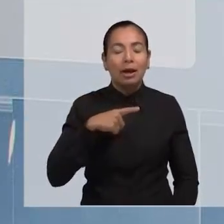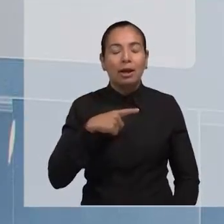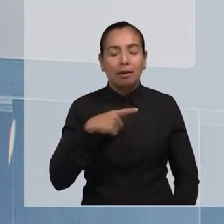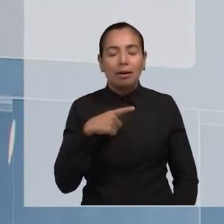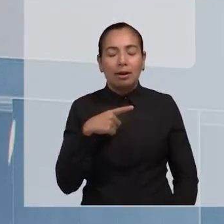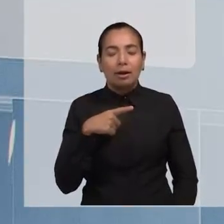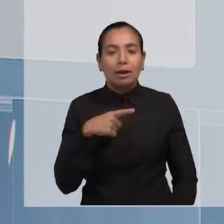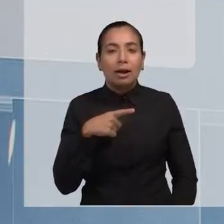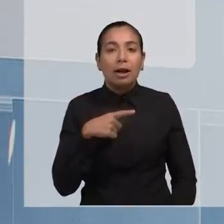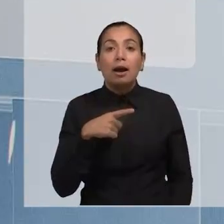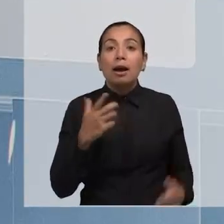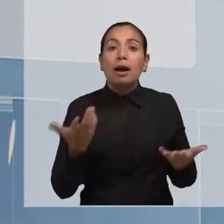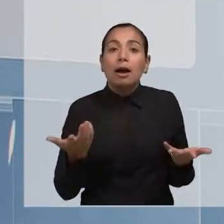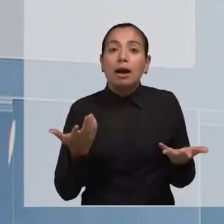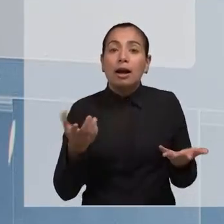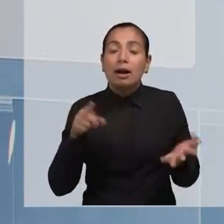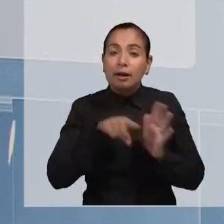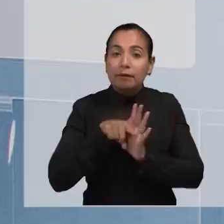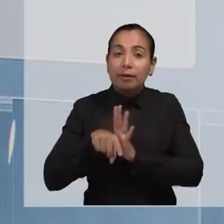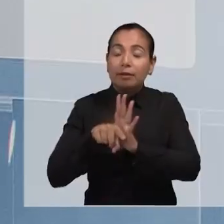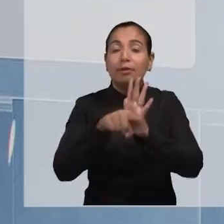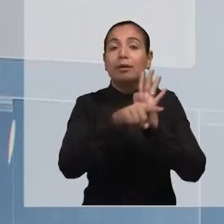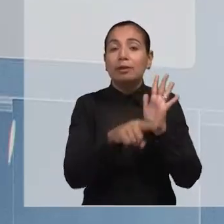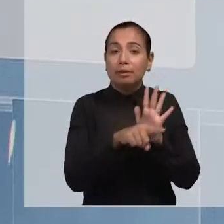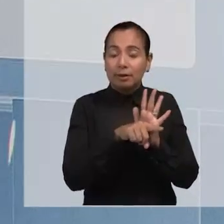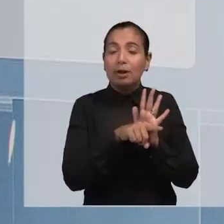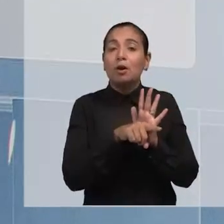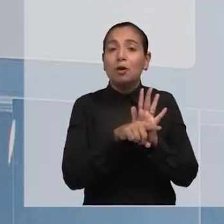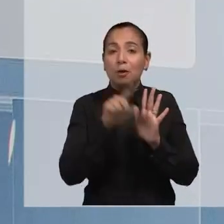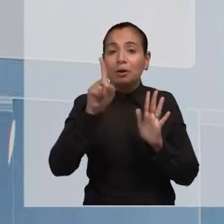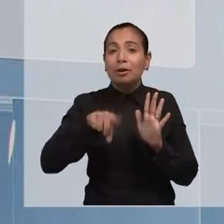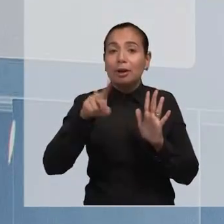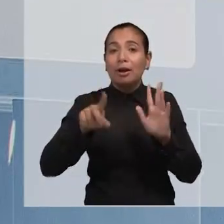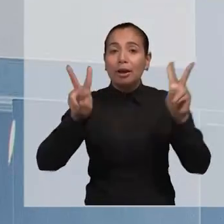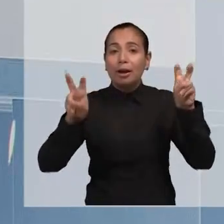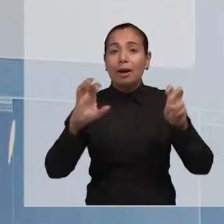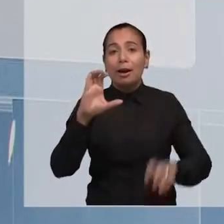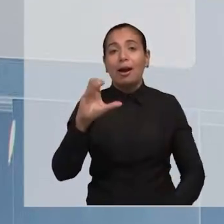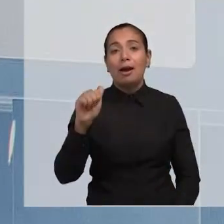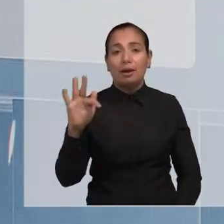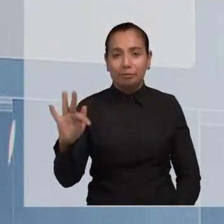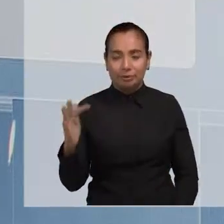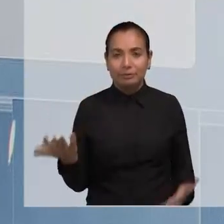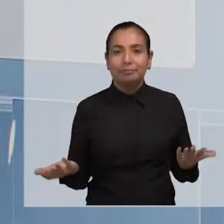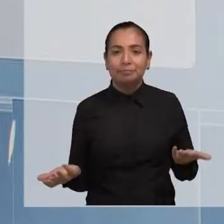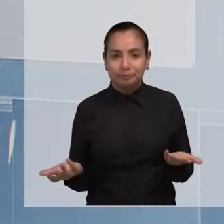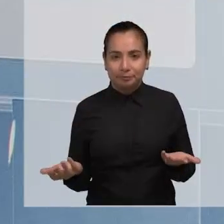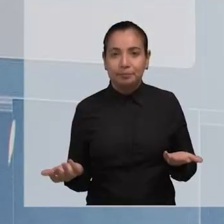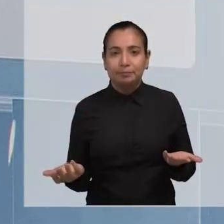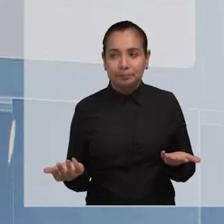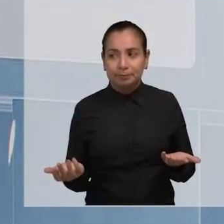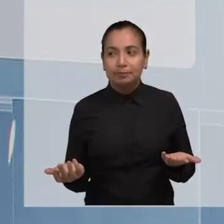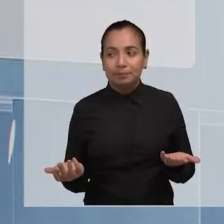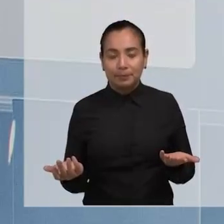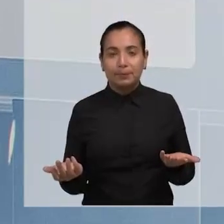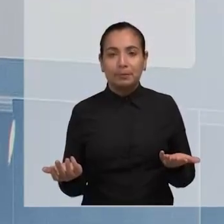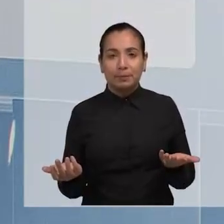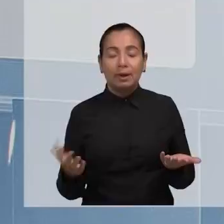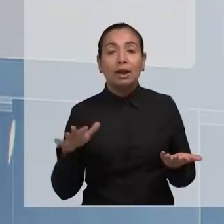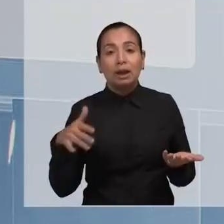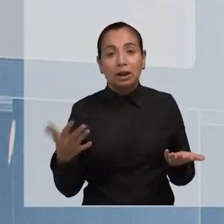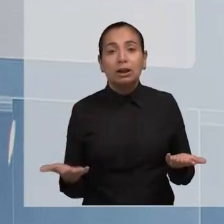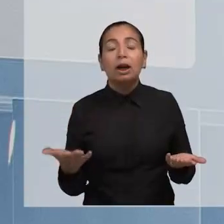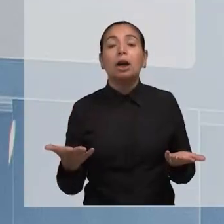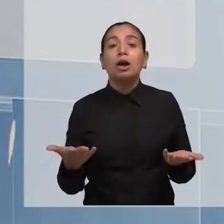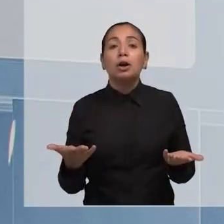ao Alckmin, é investigado no suposto esquema do CAF. Era um lobista, né? É do CAF. É um né? lobista, era um cara